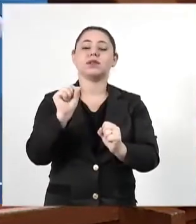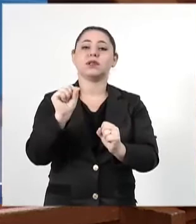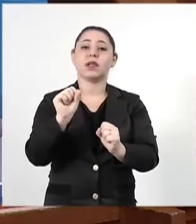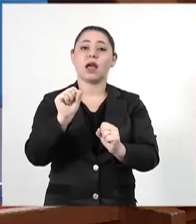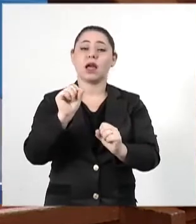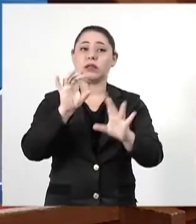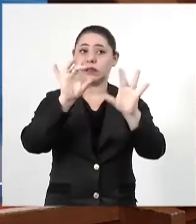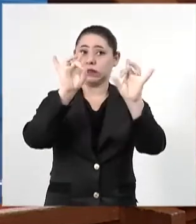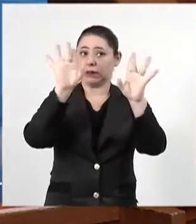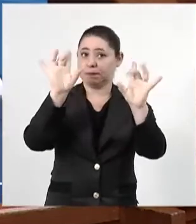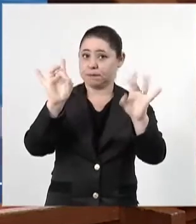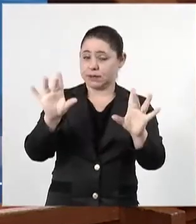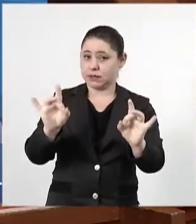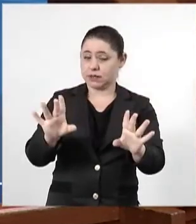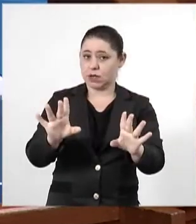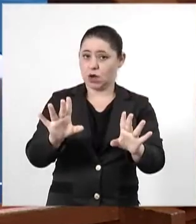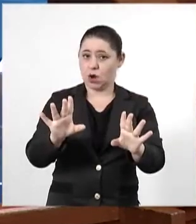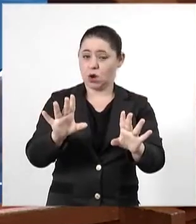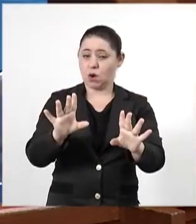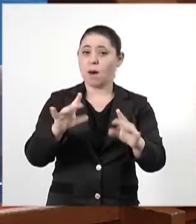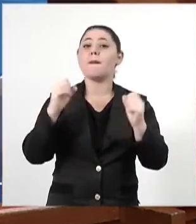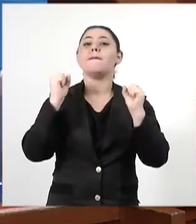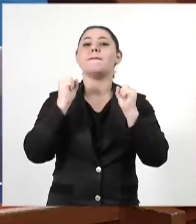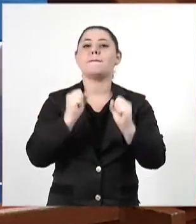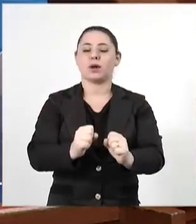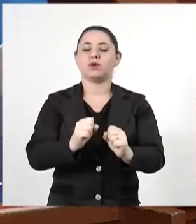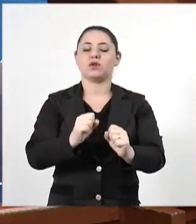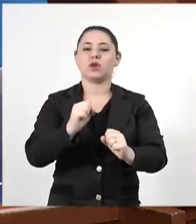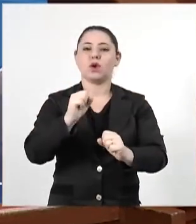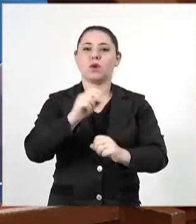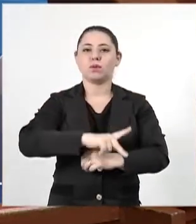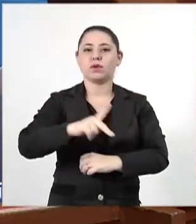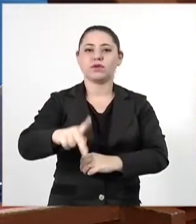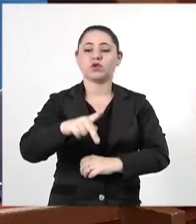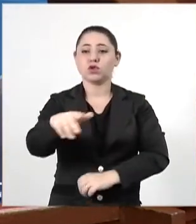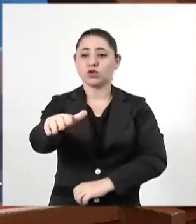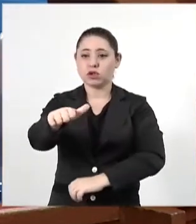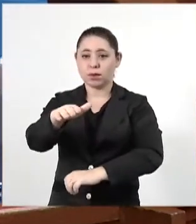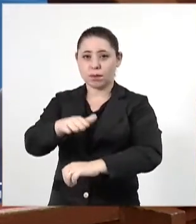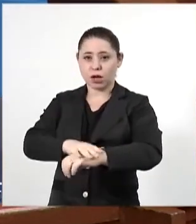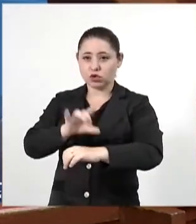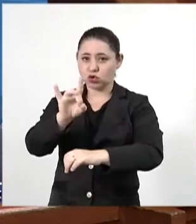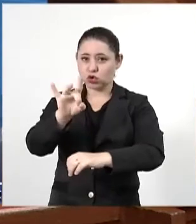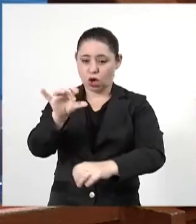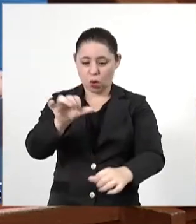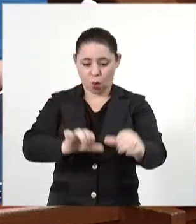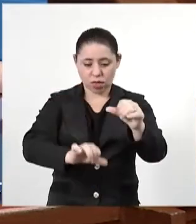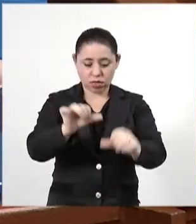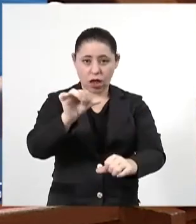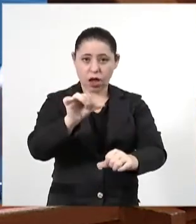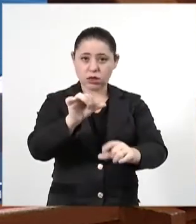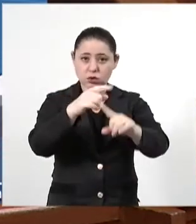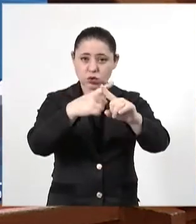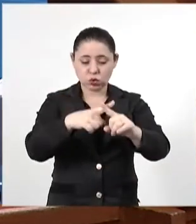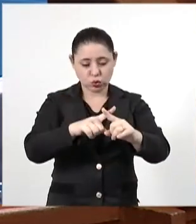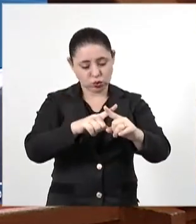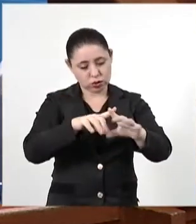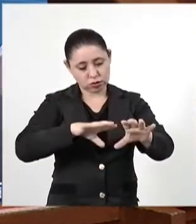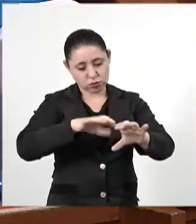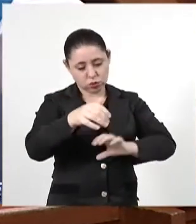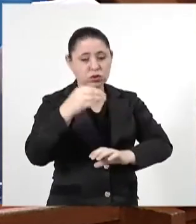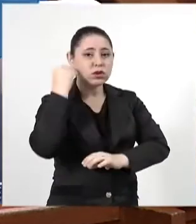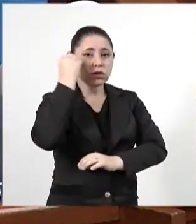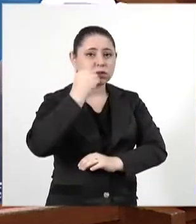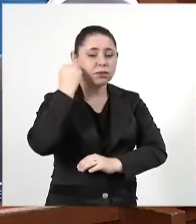situações especiais possa o professor ser convocado apenas com análise curricular da sua